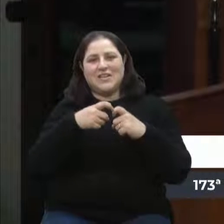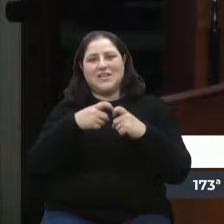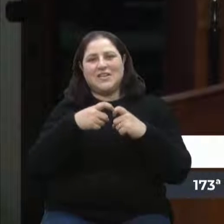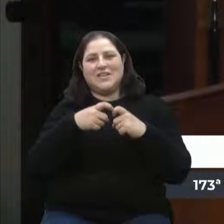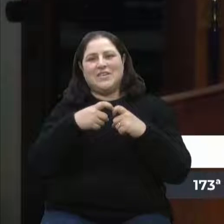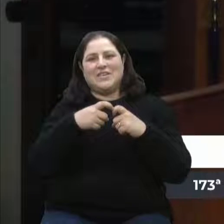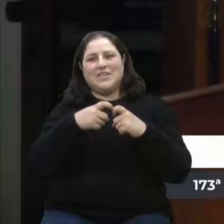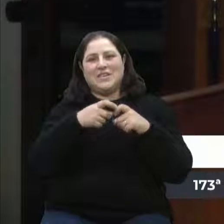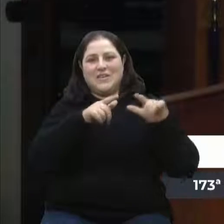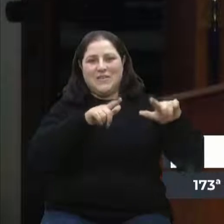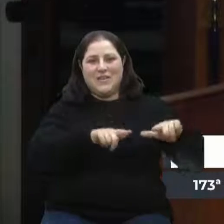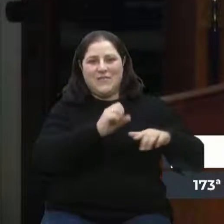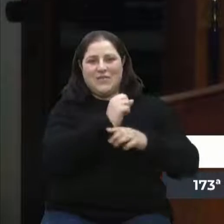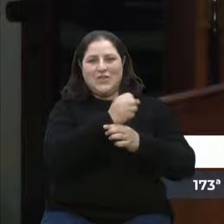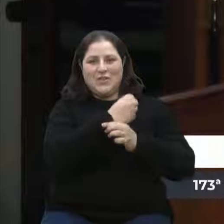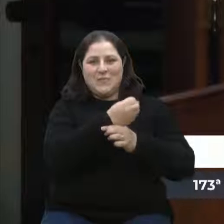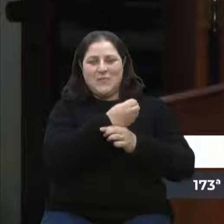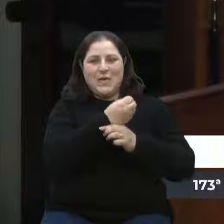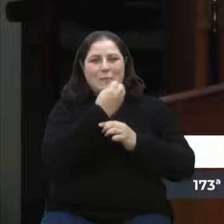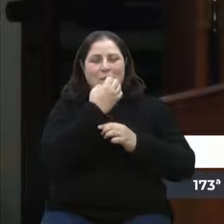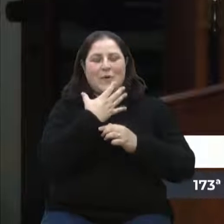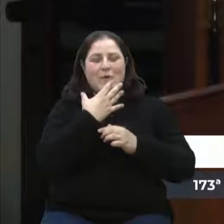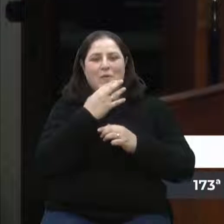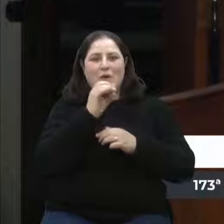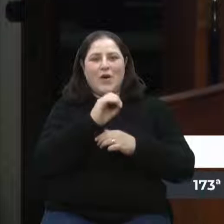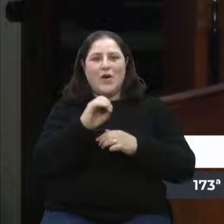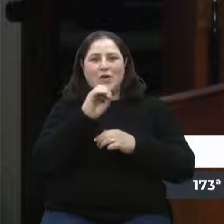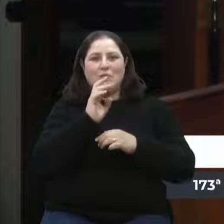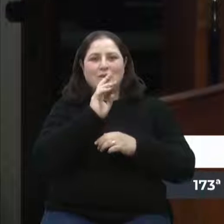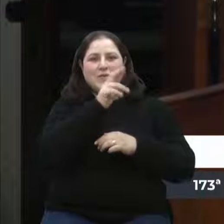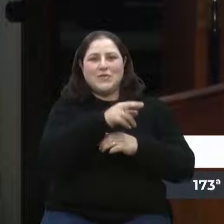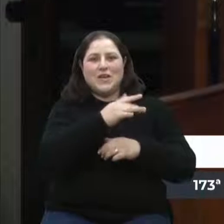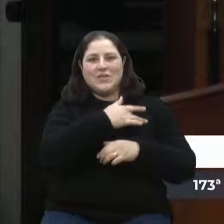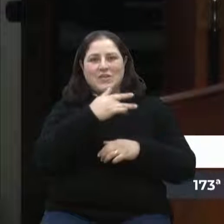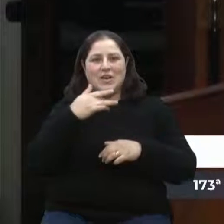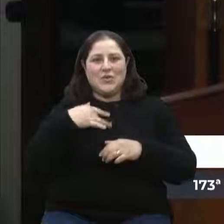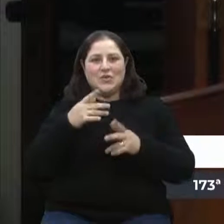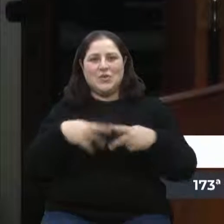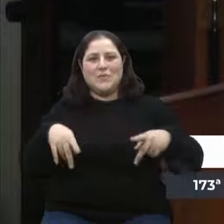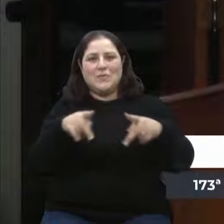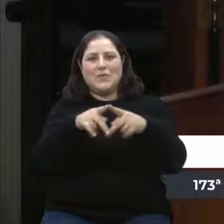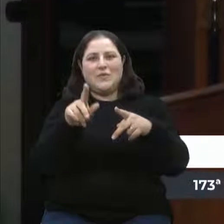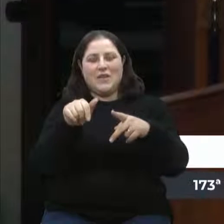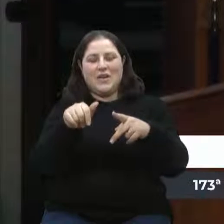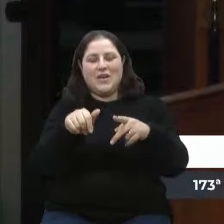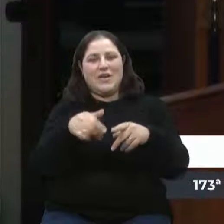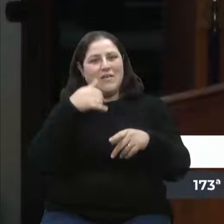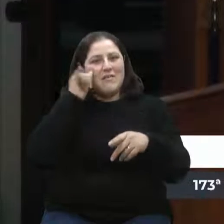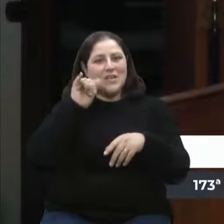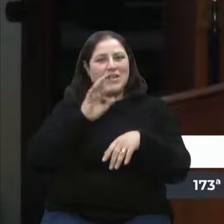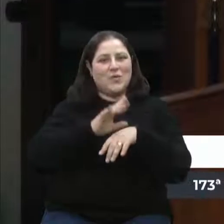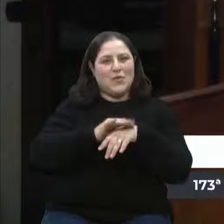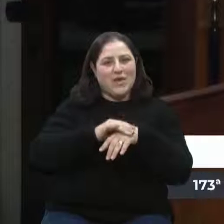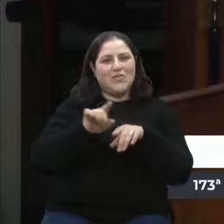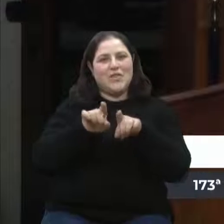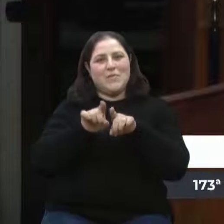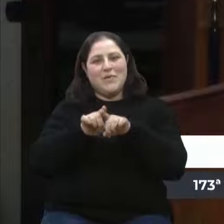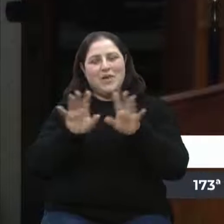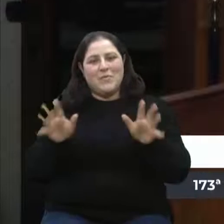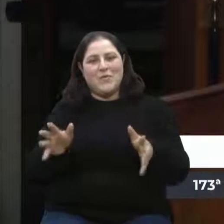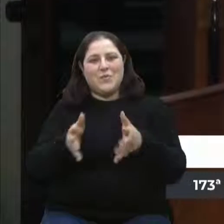grandes resultados na saúde da nossa população, fazendo assim com que a gente tenha a prevenção, a promoção e a reabilitação em